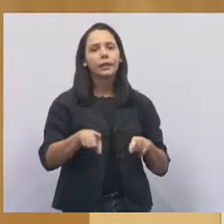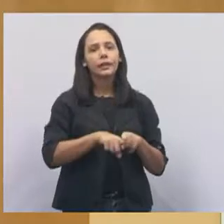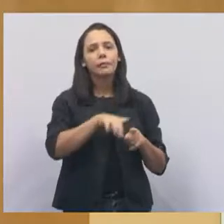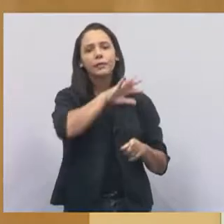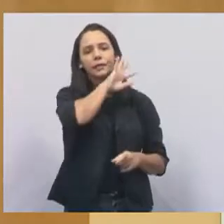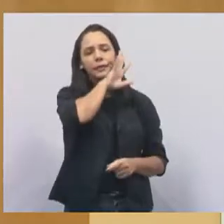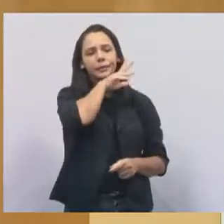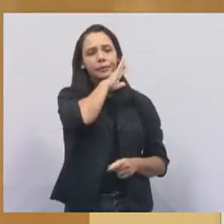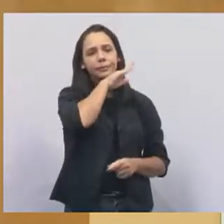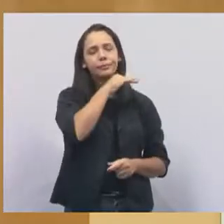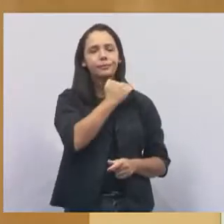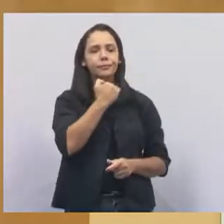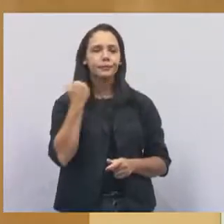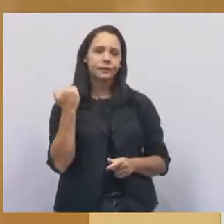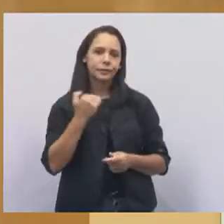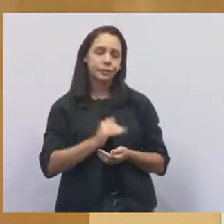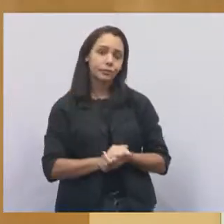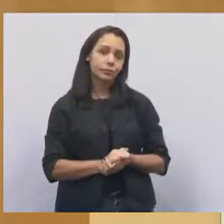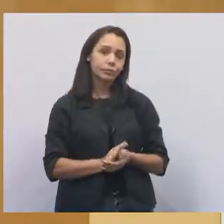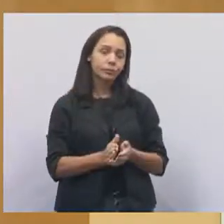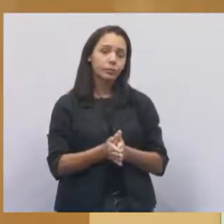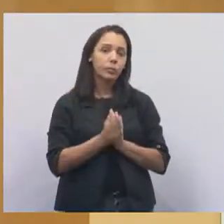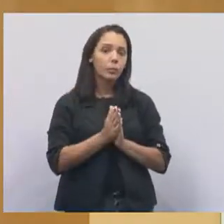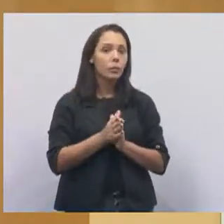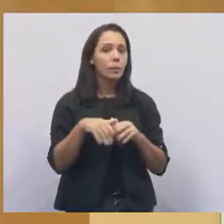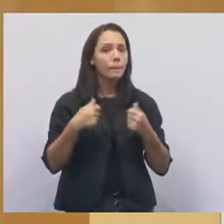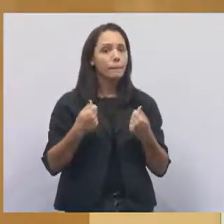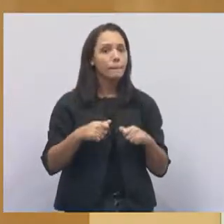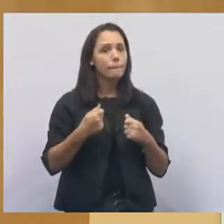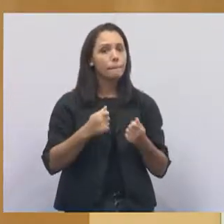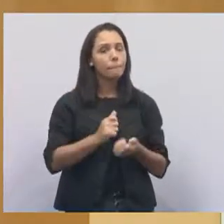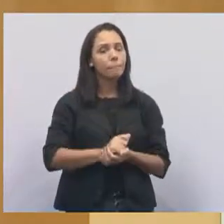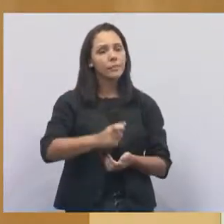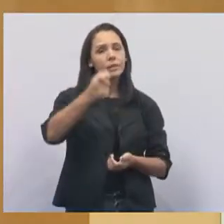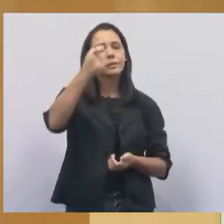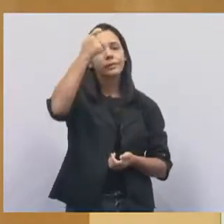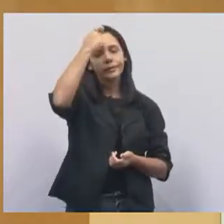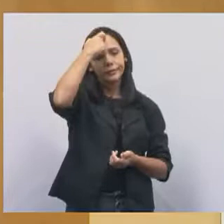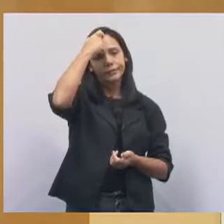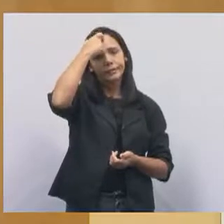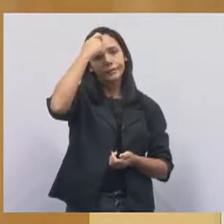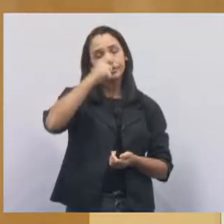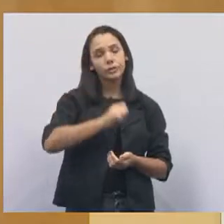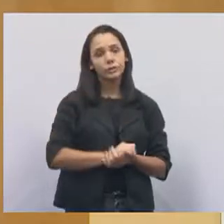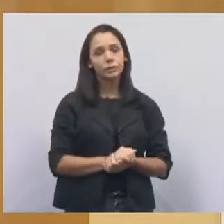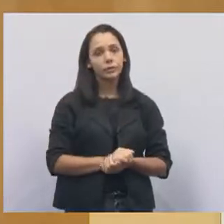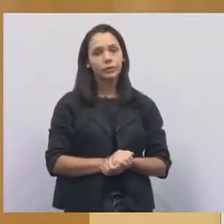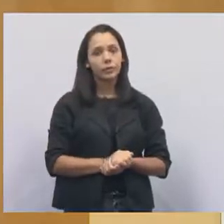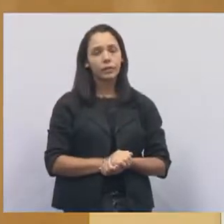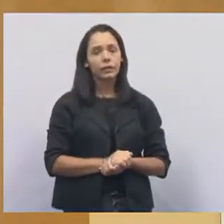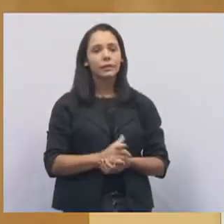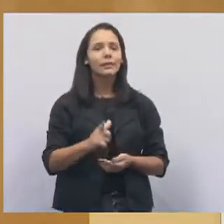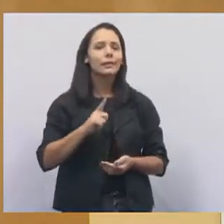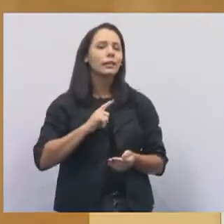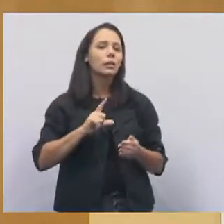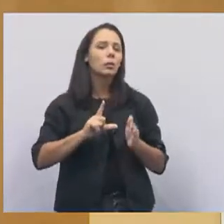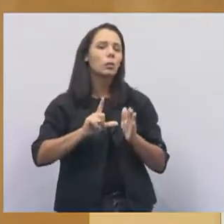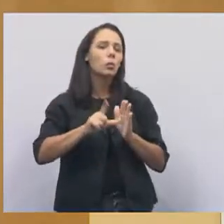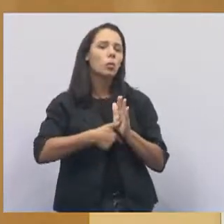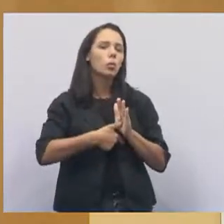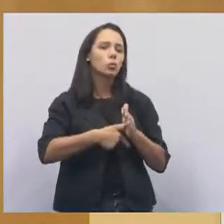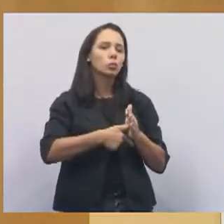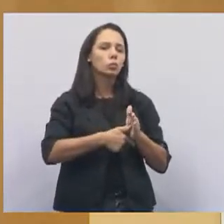na cara porque eu acho que essa é uma conscientização que nem precisaria fazer né que a gente tem que fazer por causa de